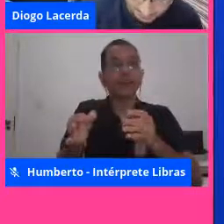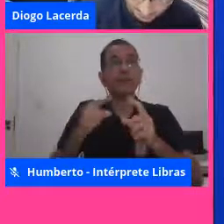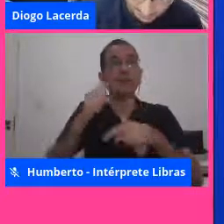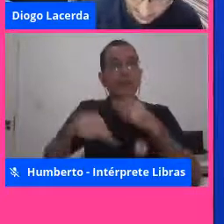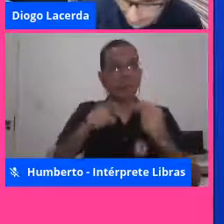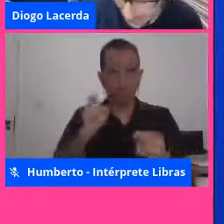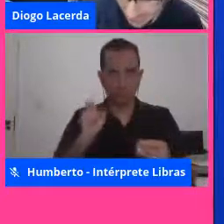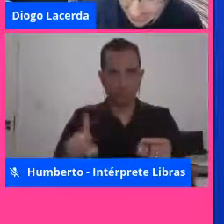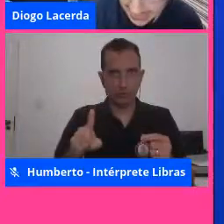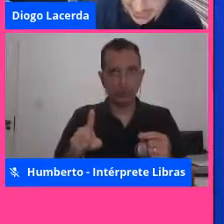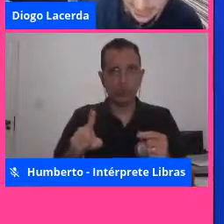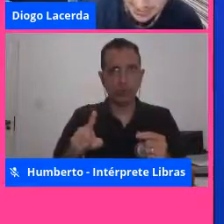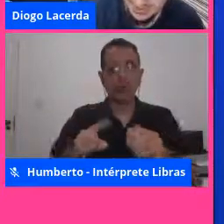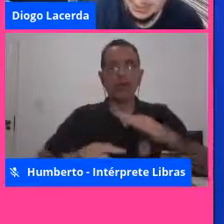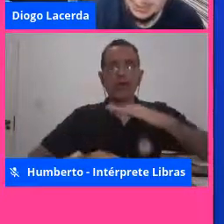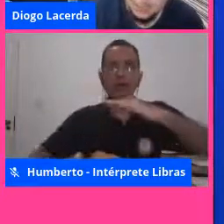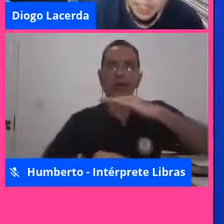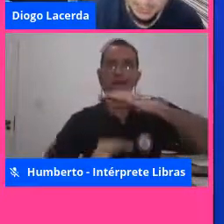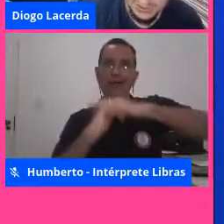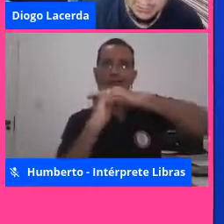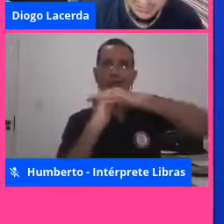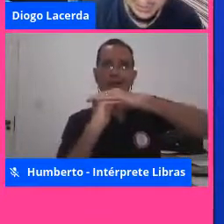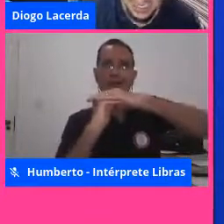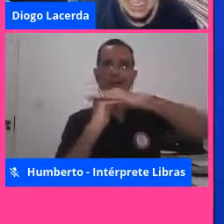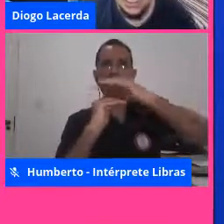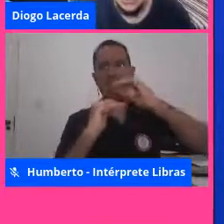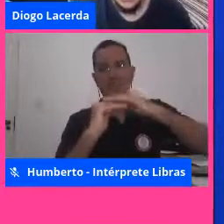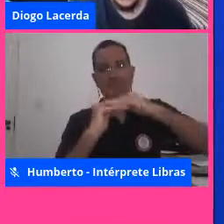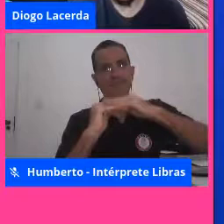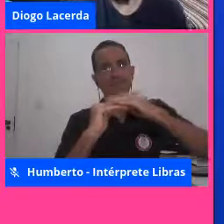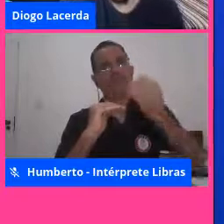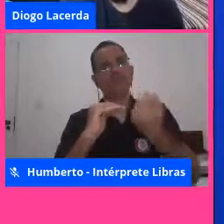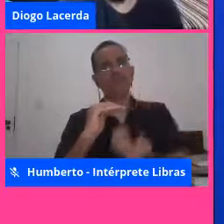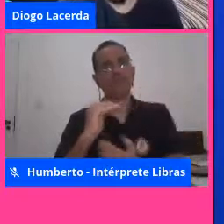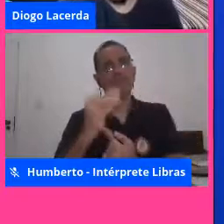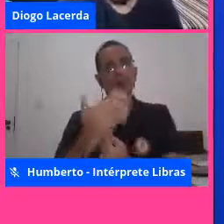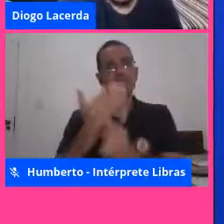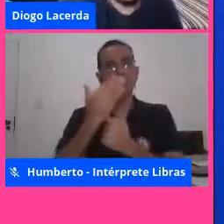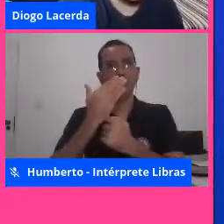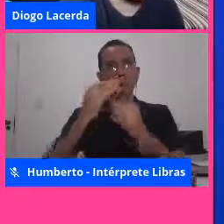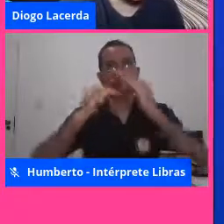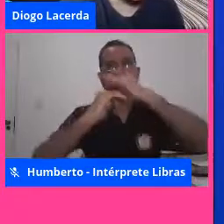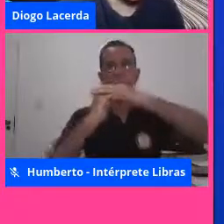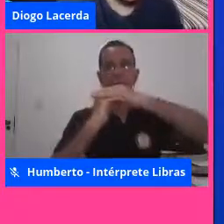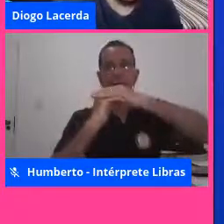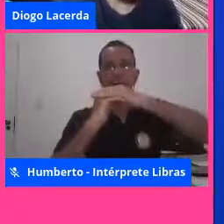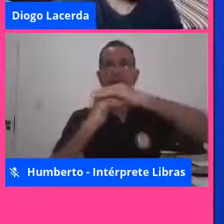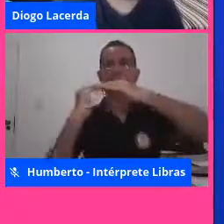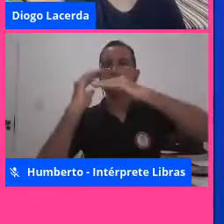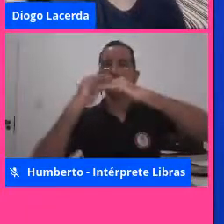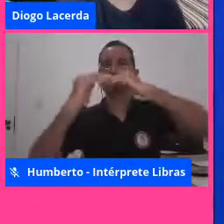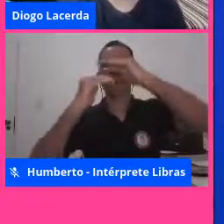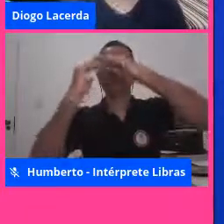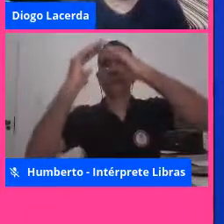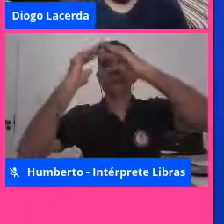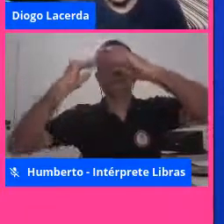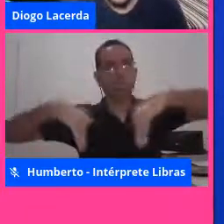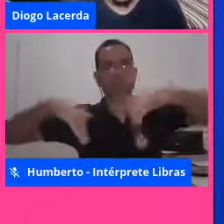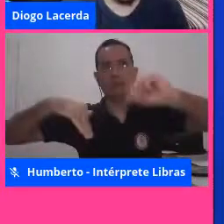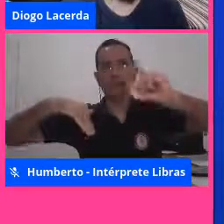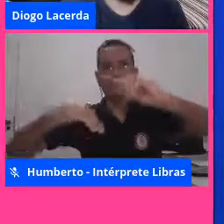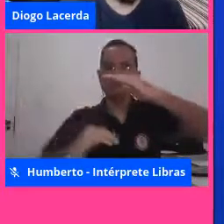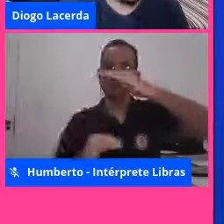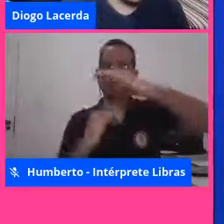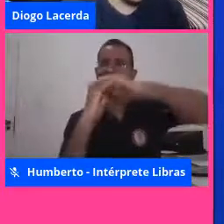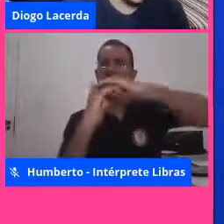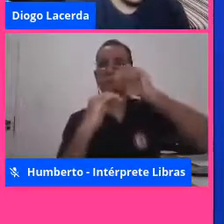suporte, aqui, nesse suporte, eu botei essa peça e você pode ver que não, esses furos foram preenchidos. E é